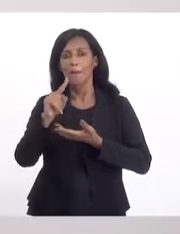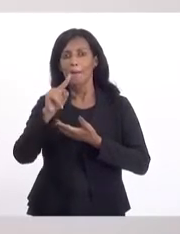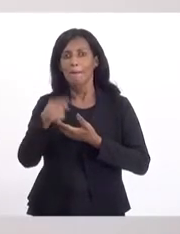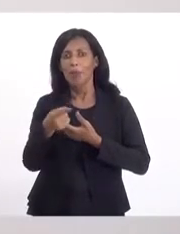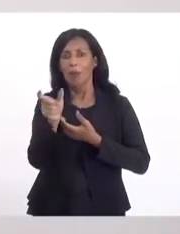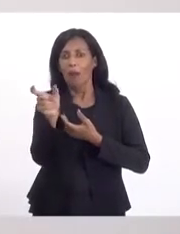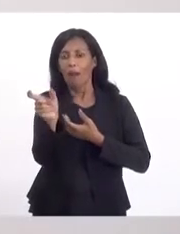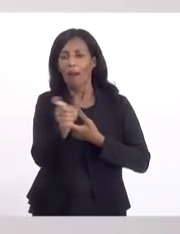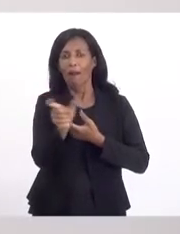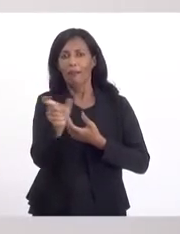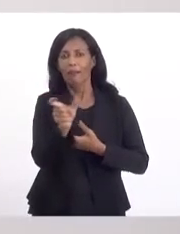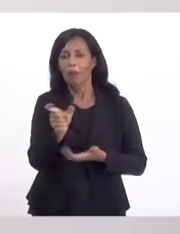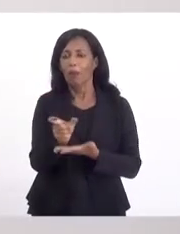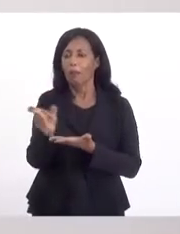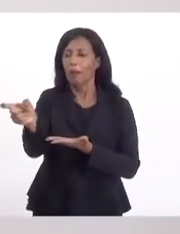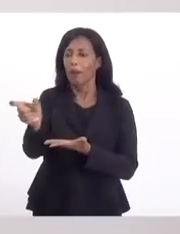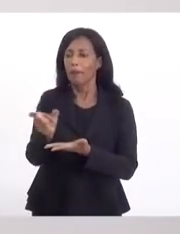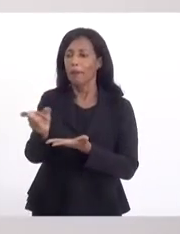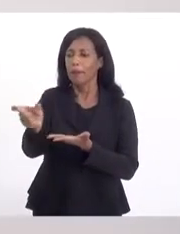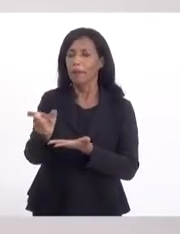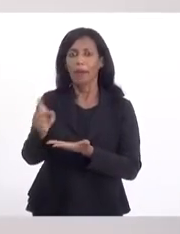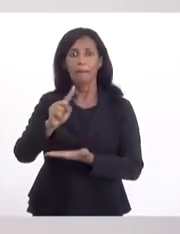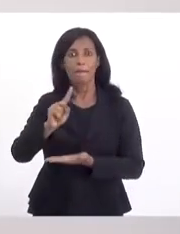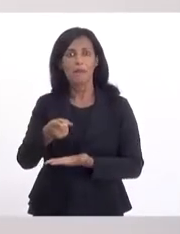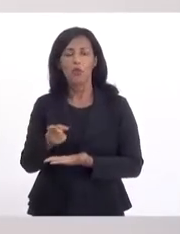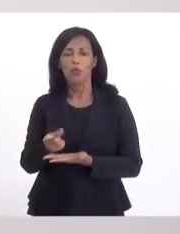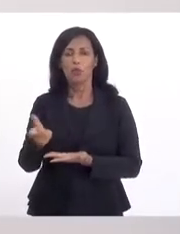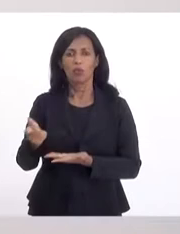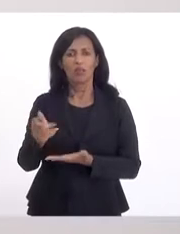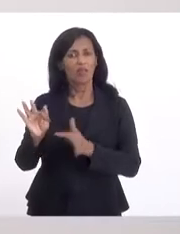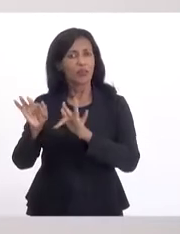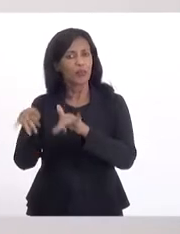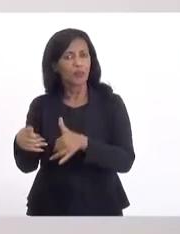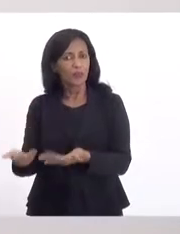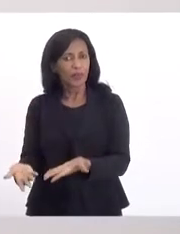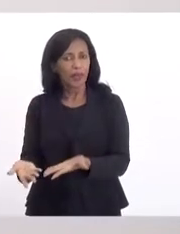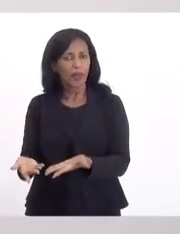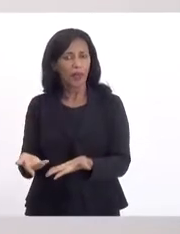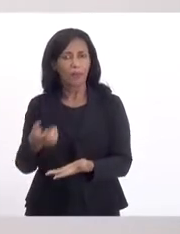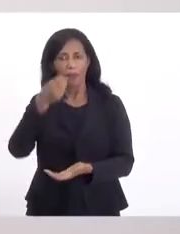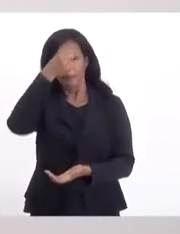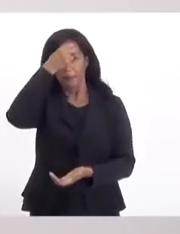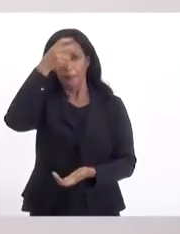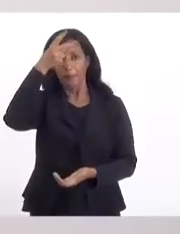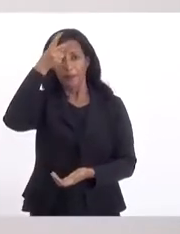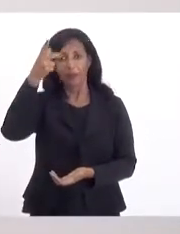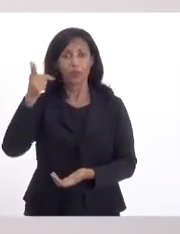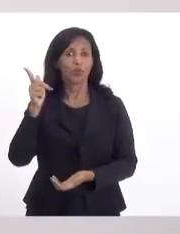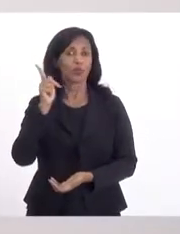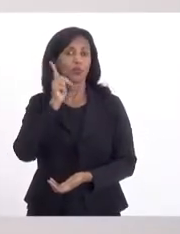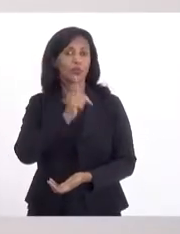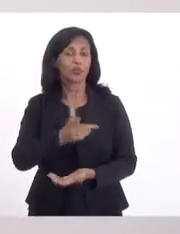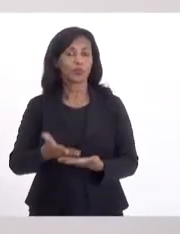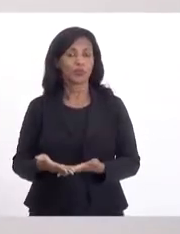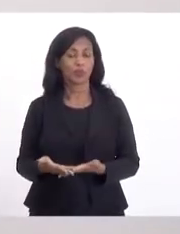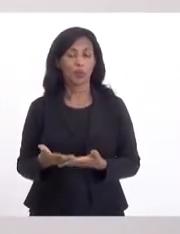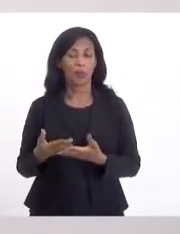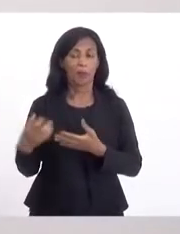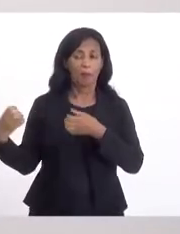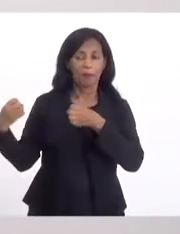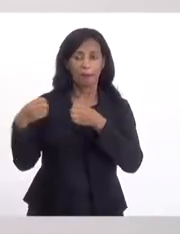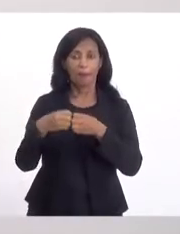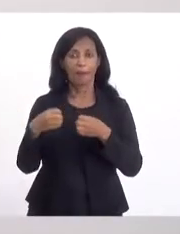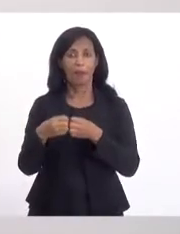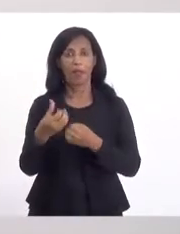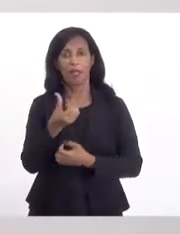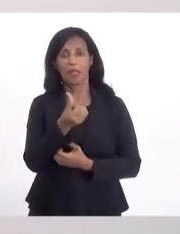mil cartões para aquela determinada cidade e, no final das contas, a prefeitura só chegou próximo